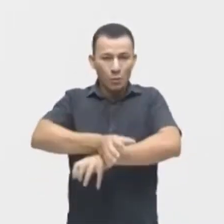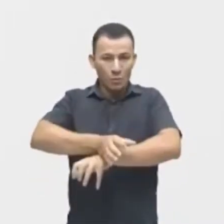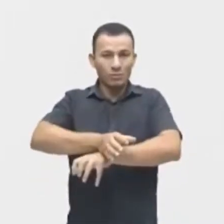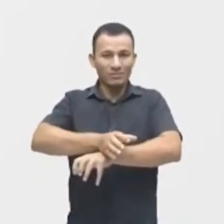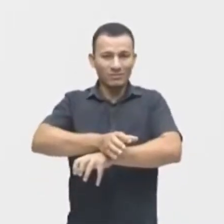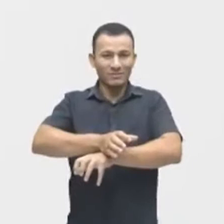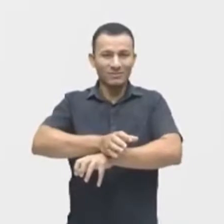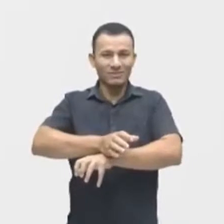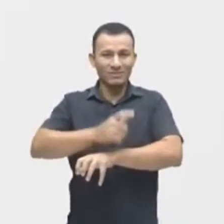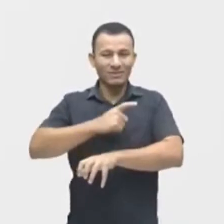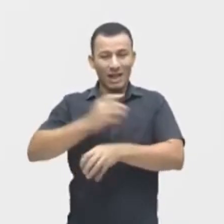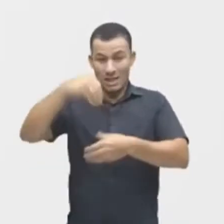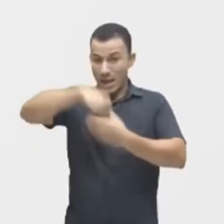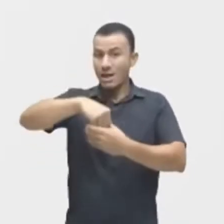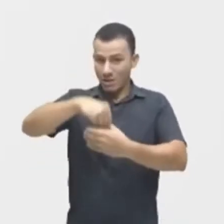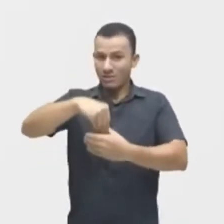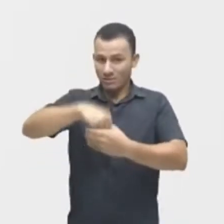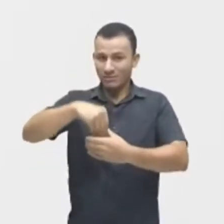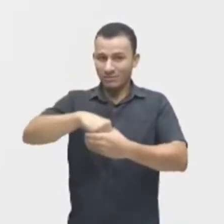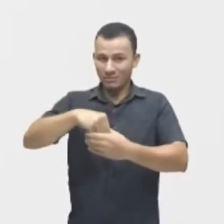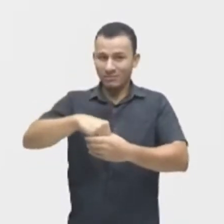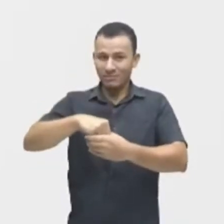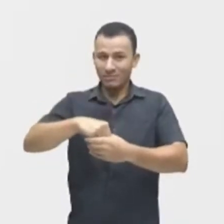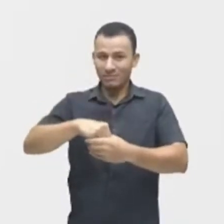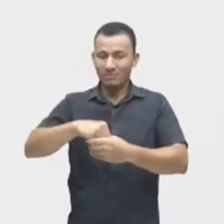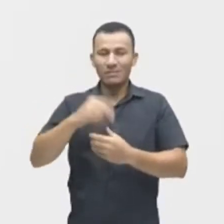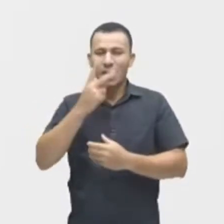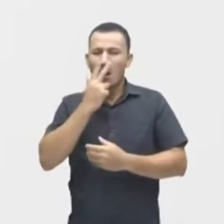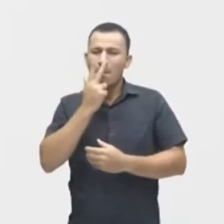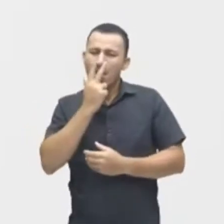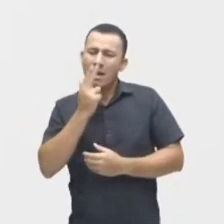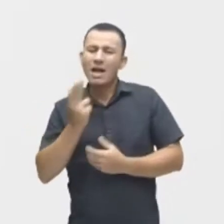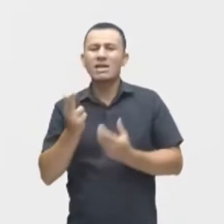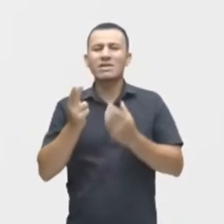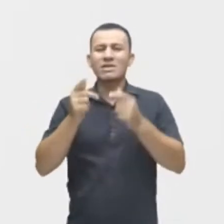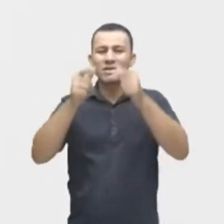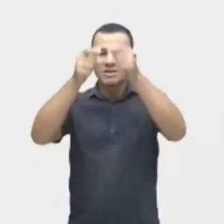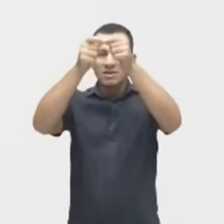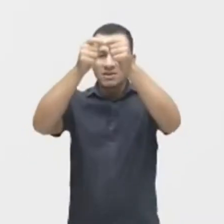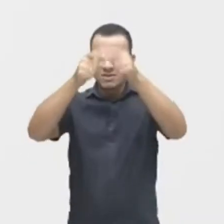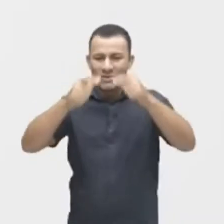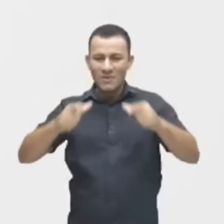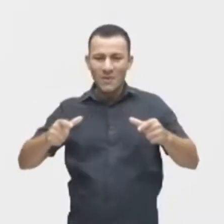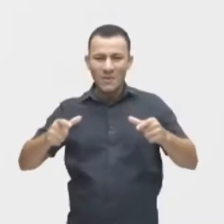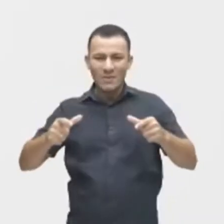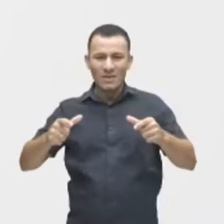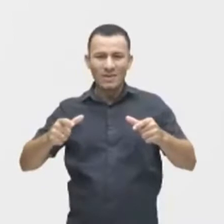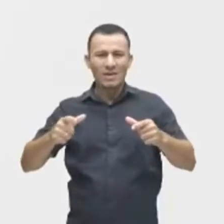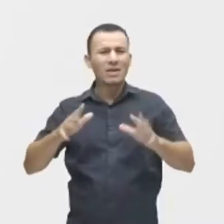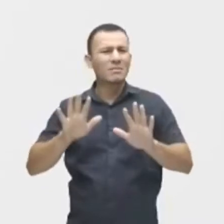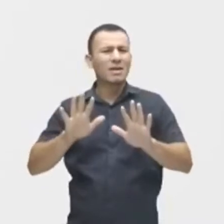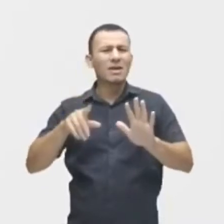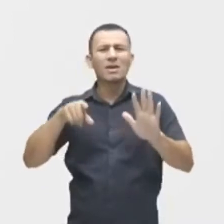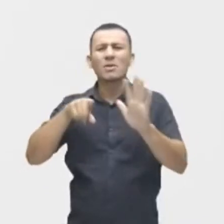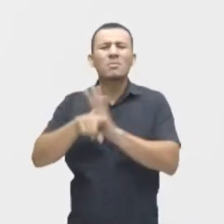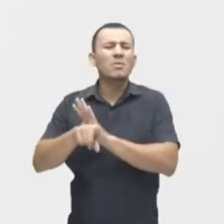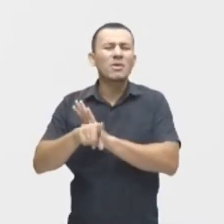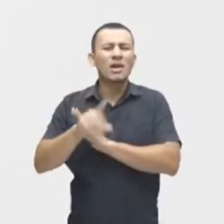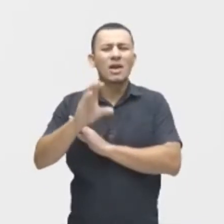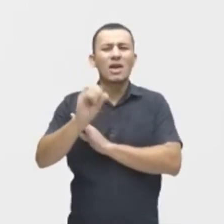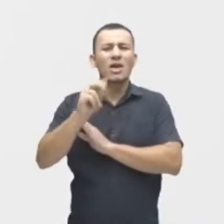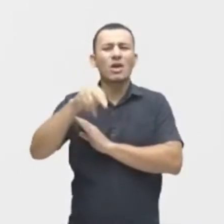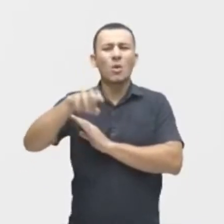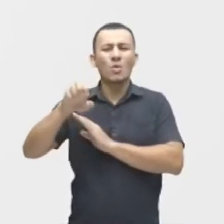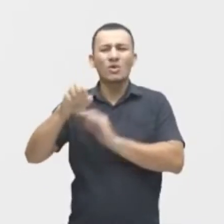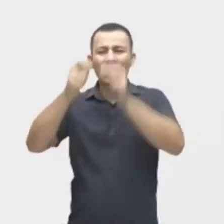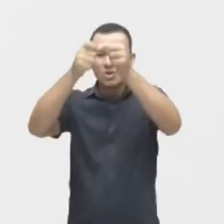um vazio dentro dele, em forma de cone e relativamente pequeno. Professora, por que ele tem a forma de cone?